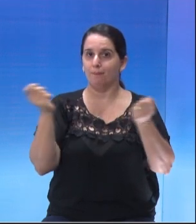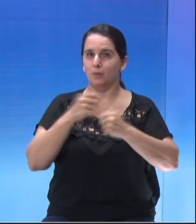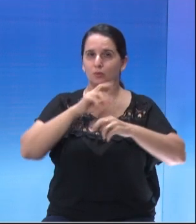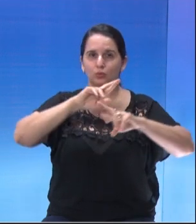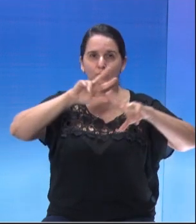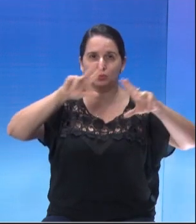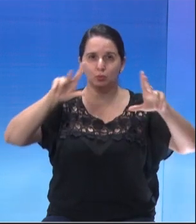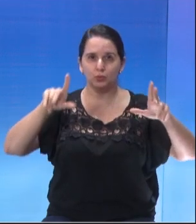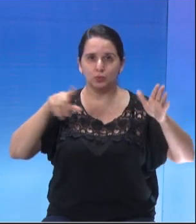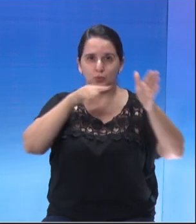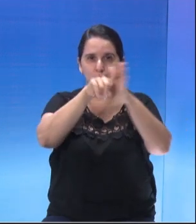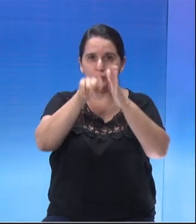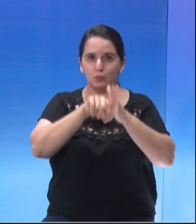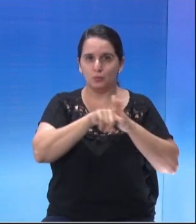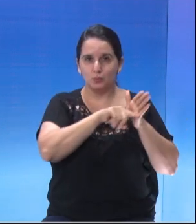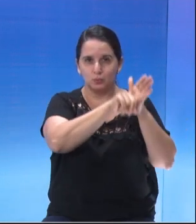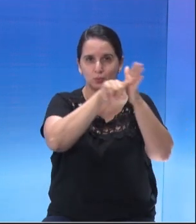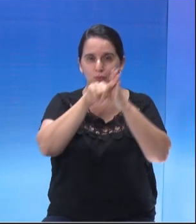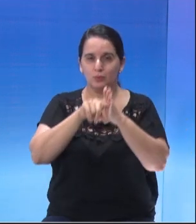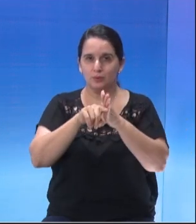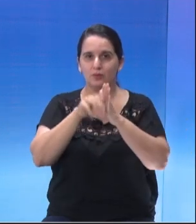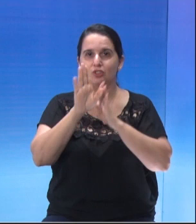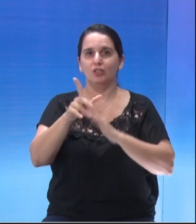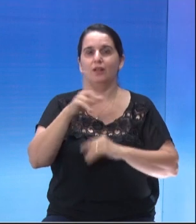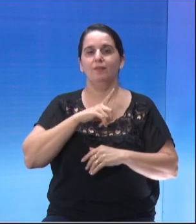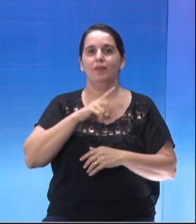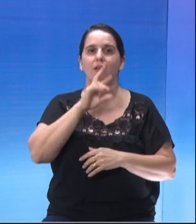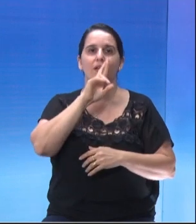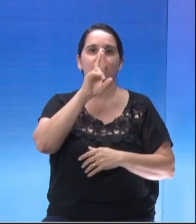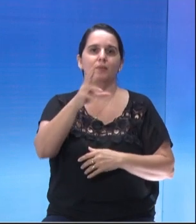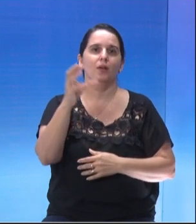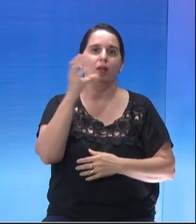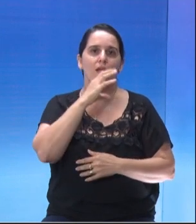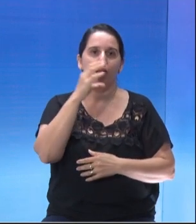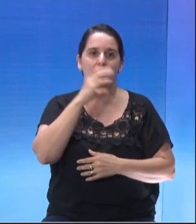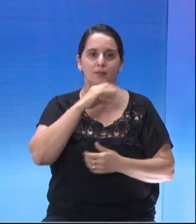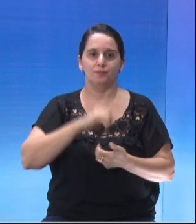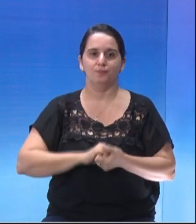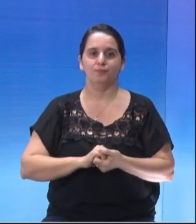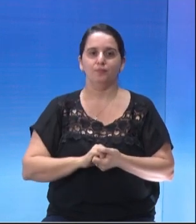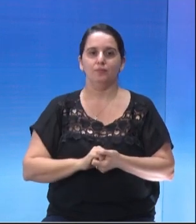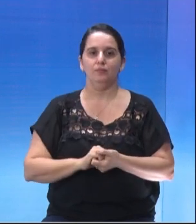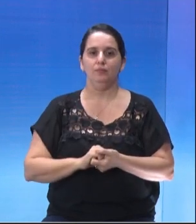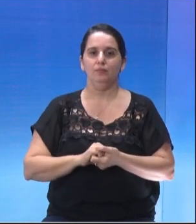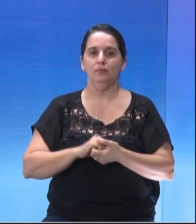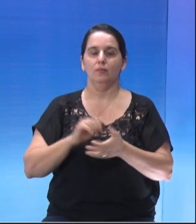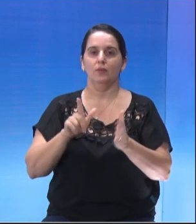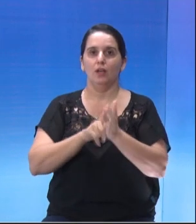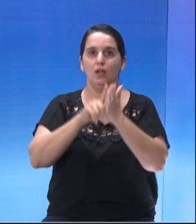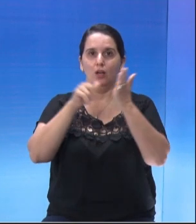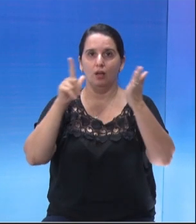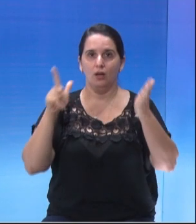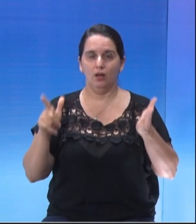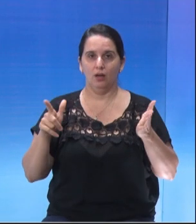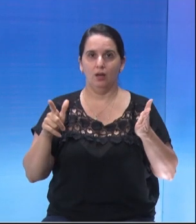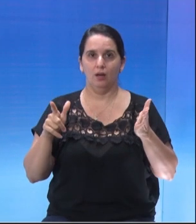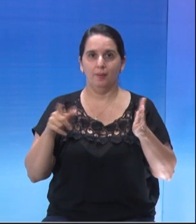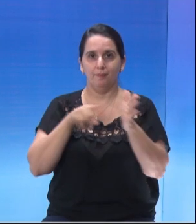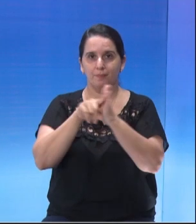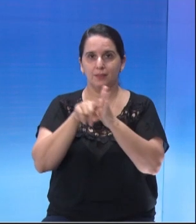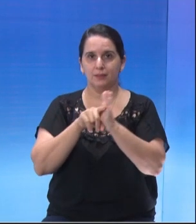gerando assim muito mais resultados. Então, a reportagem aí da Unesp, Universidade de São Paulo, Estadual de São